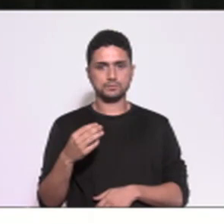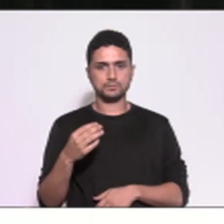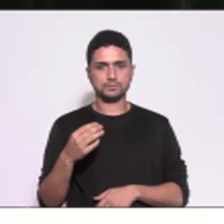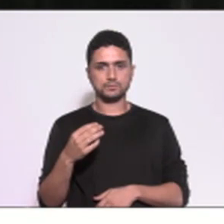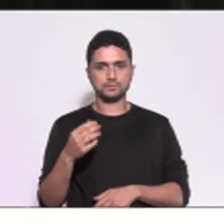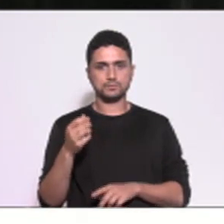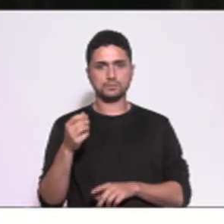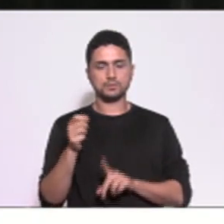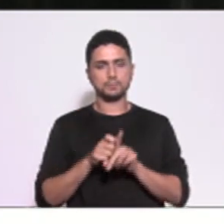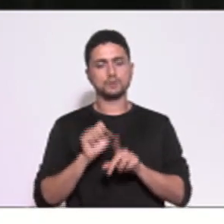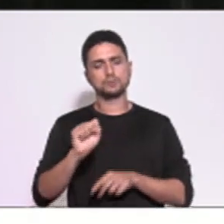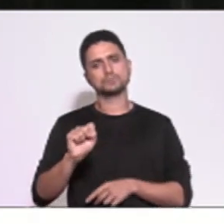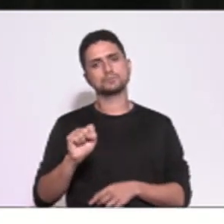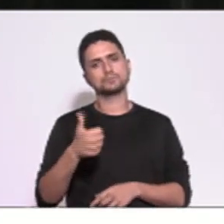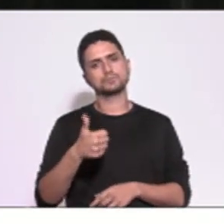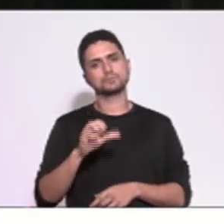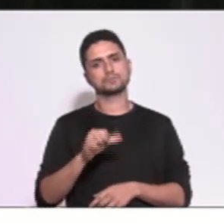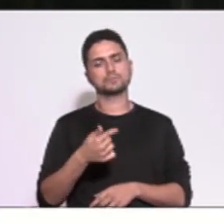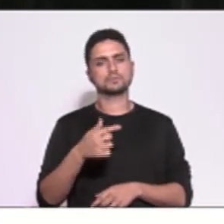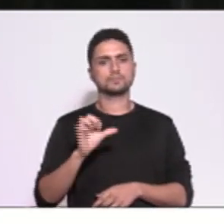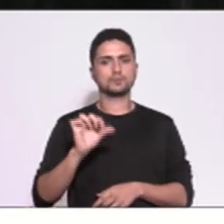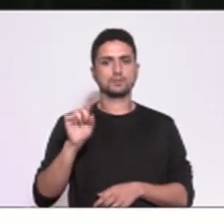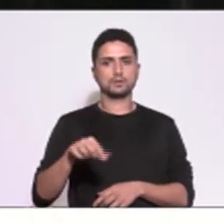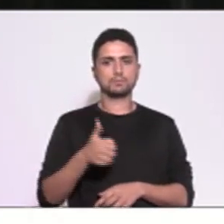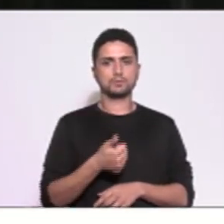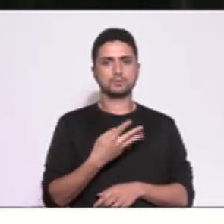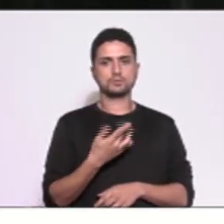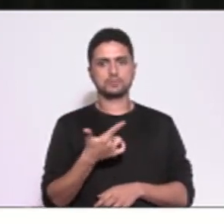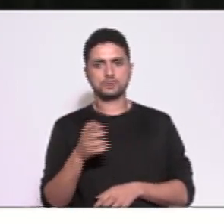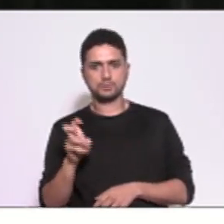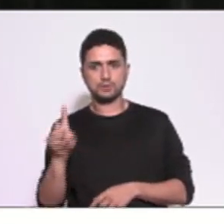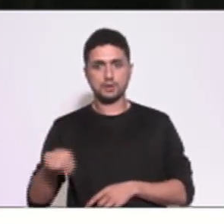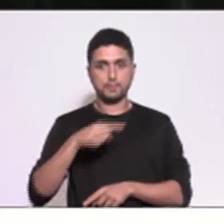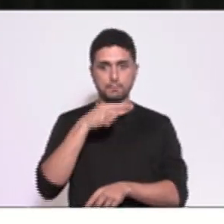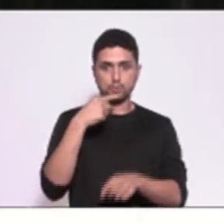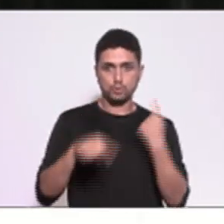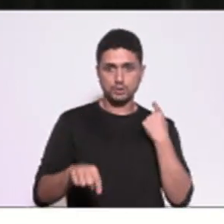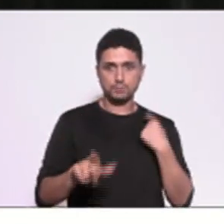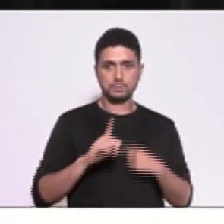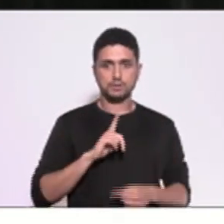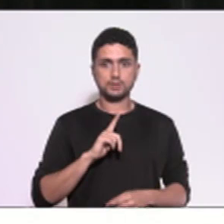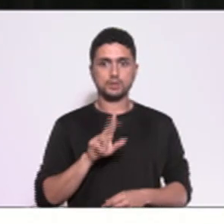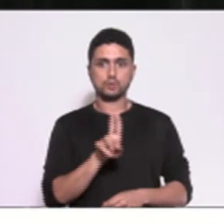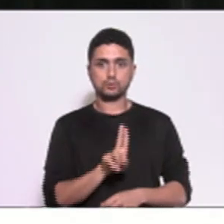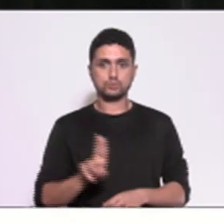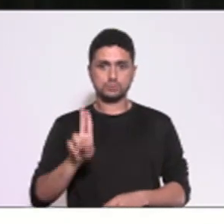23/8/1989, lei 1425, que proíbe a utilização dos símbolos